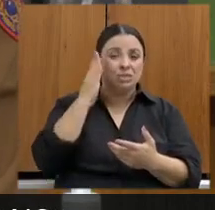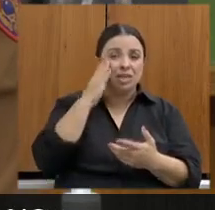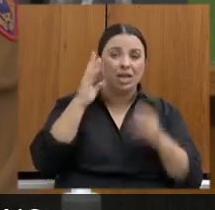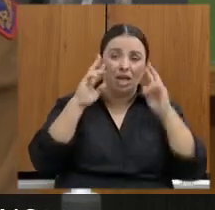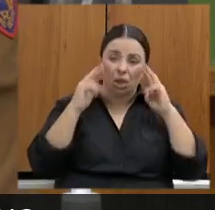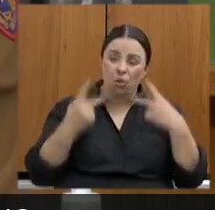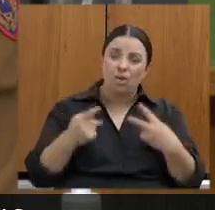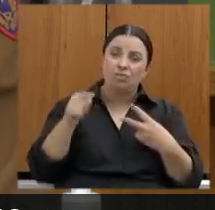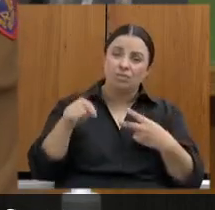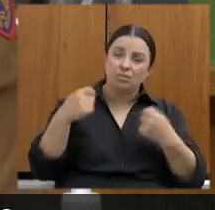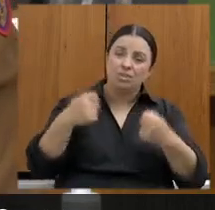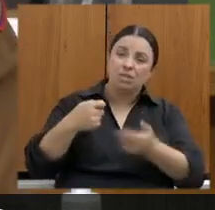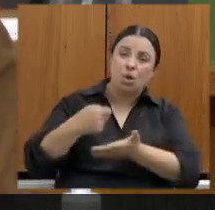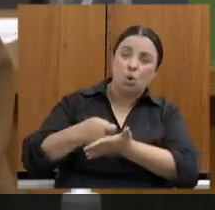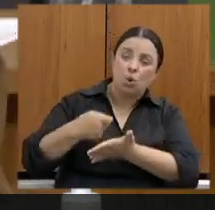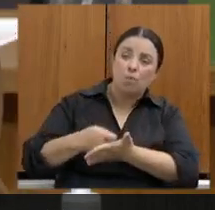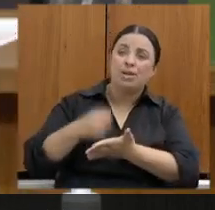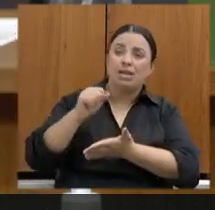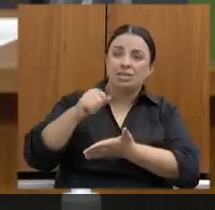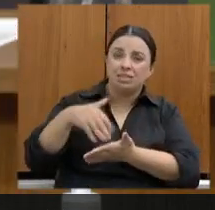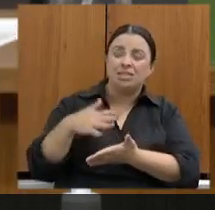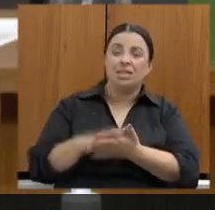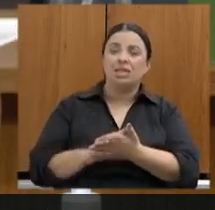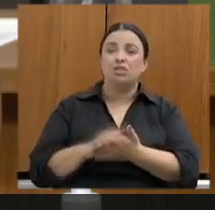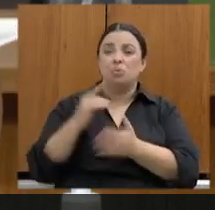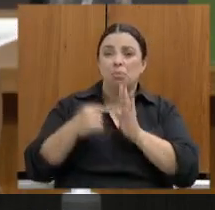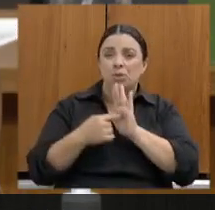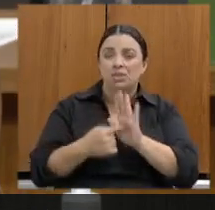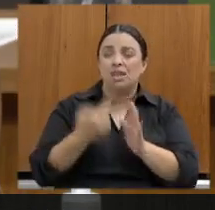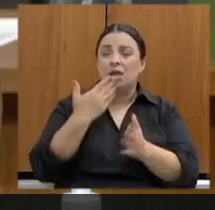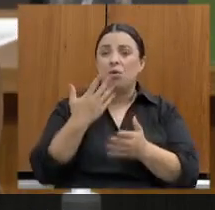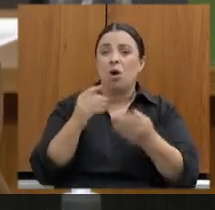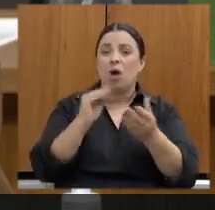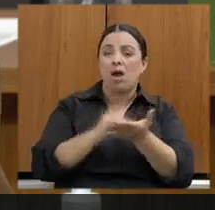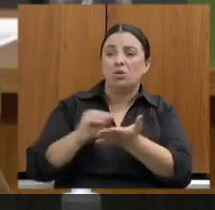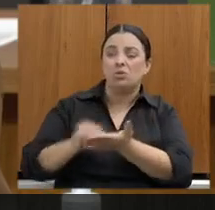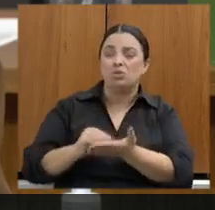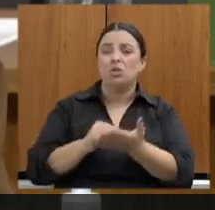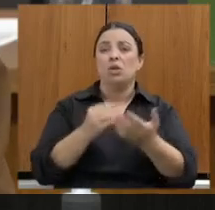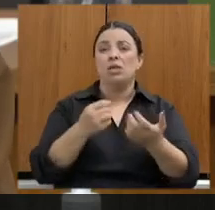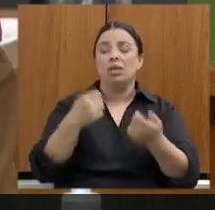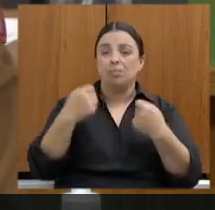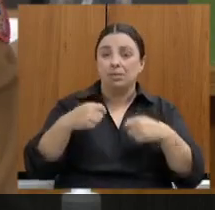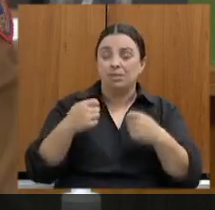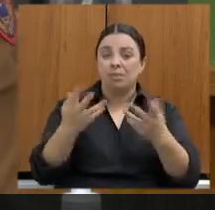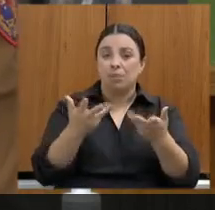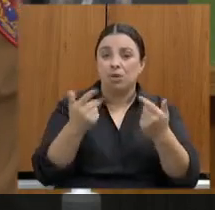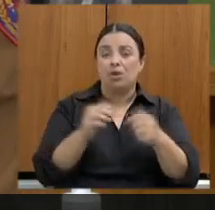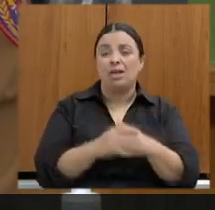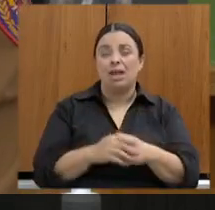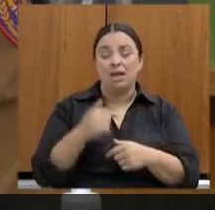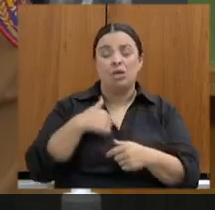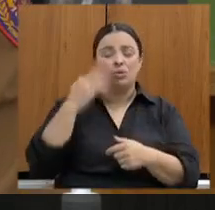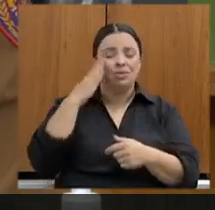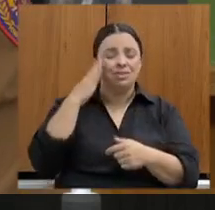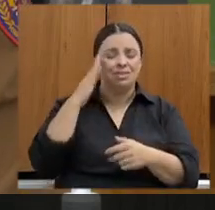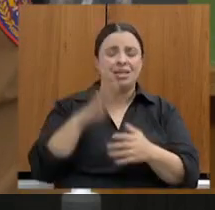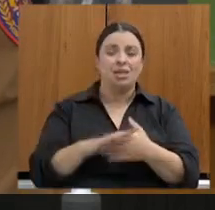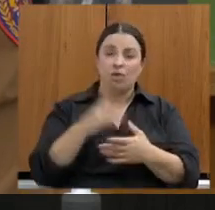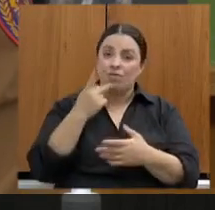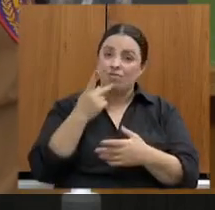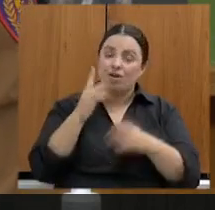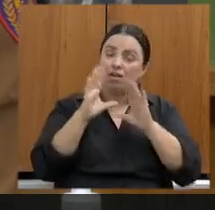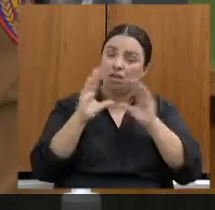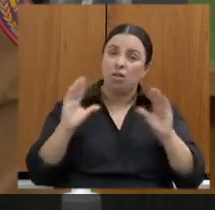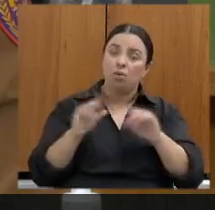pow Dedo na Ferida de e as necessidades de melhoria e eu falo isso com muita tranquilidade porque a primeira Fala minha